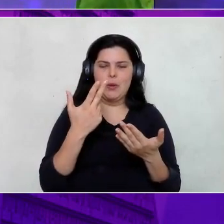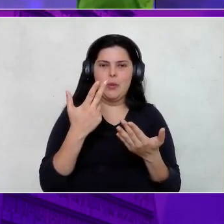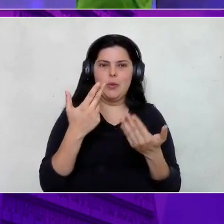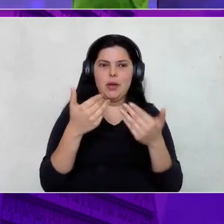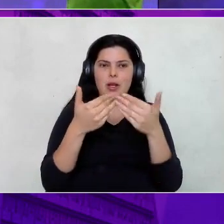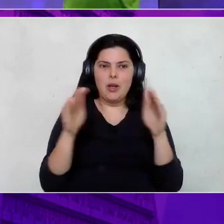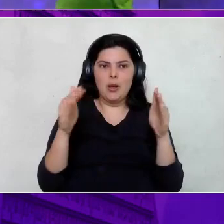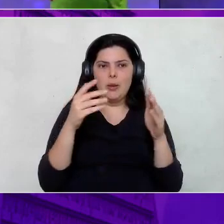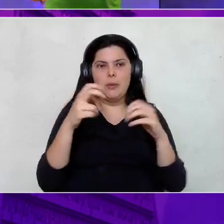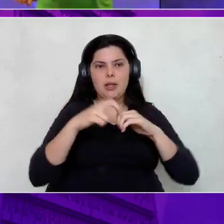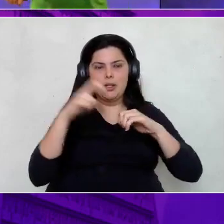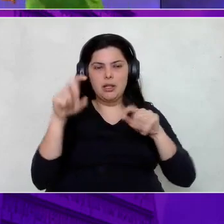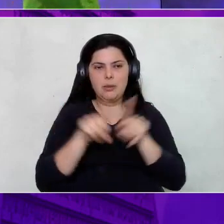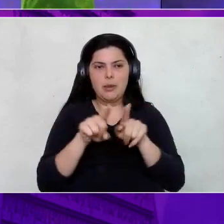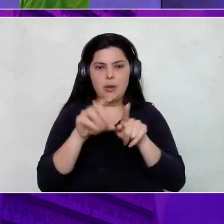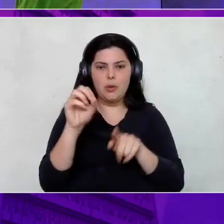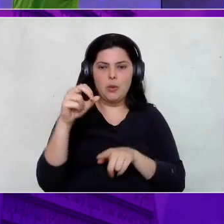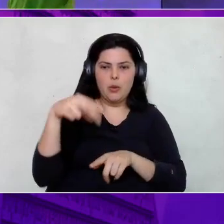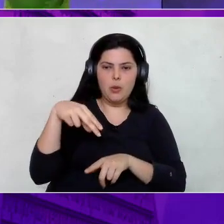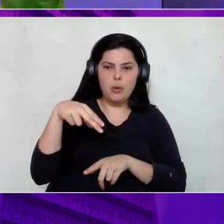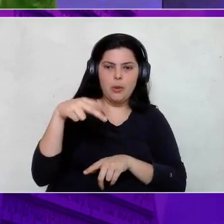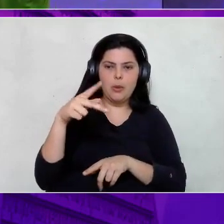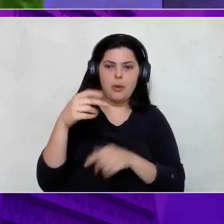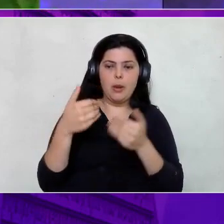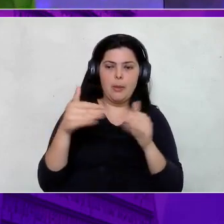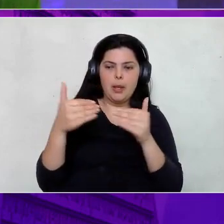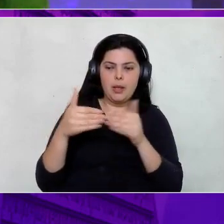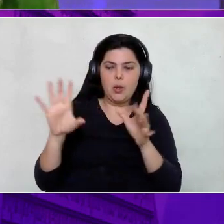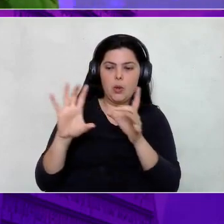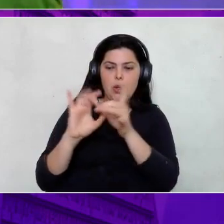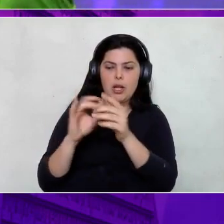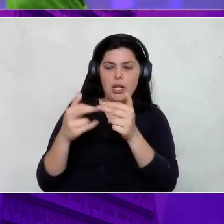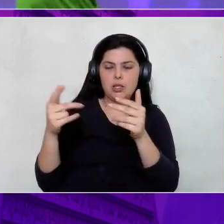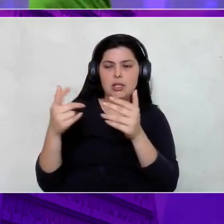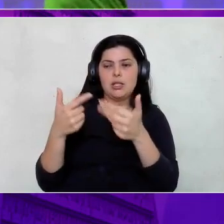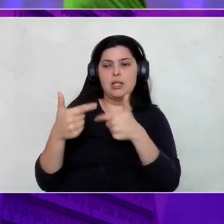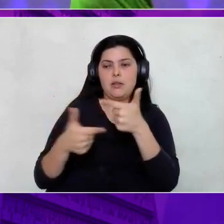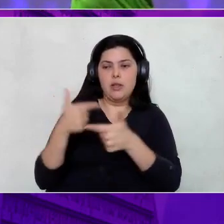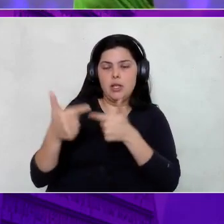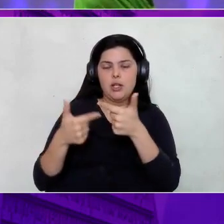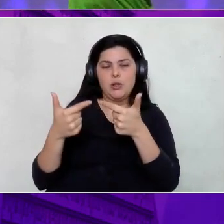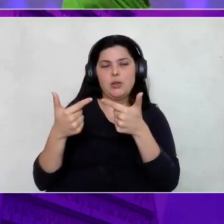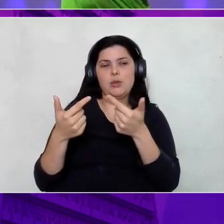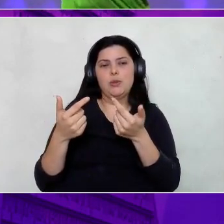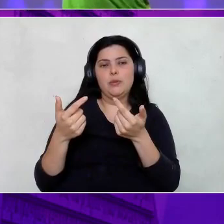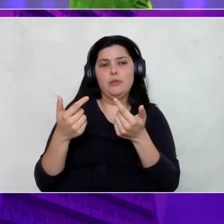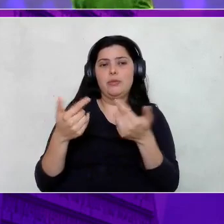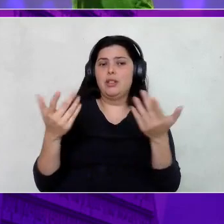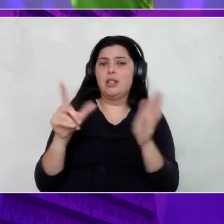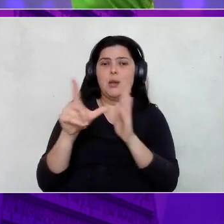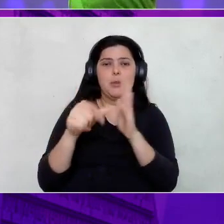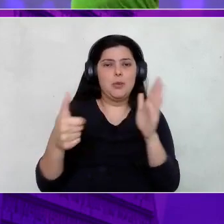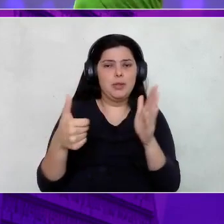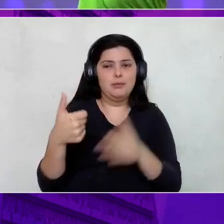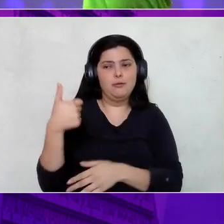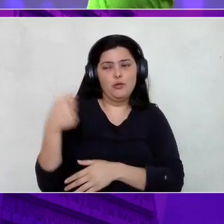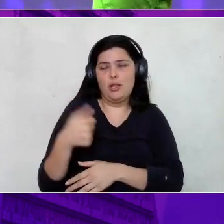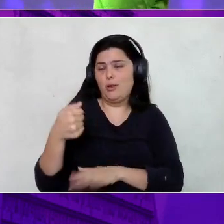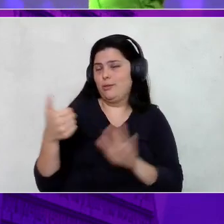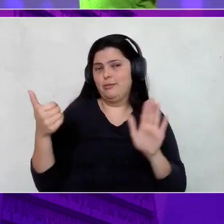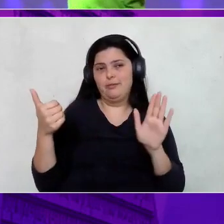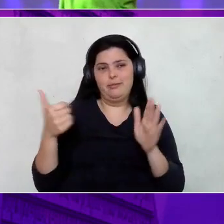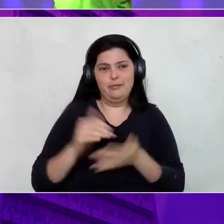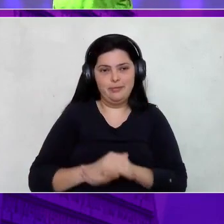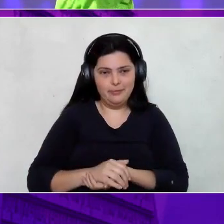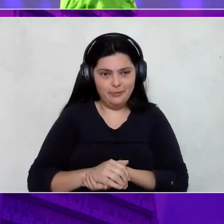your heart, open your will, connect with the source, e depois fudeu, né? Tipo assim, aí depois disso, né,